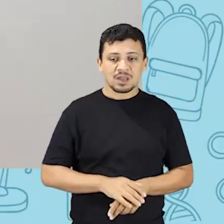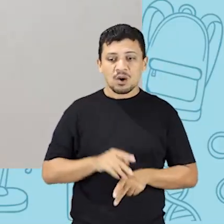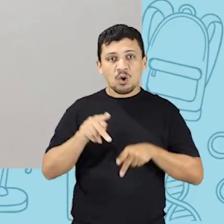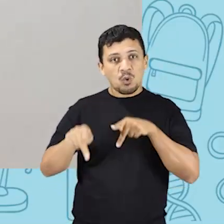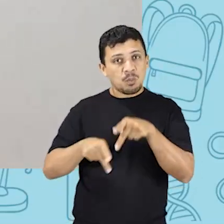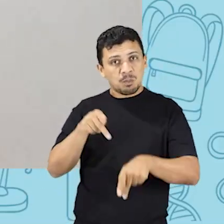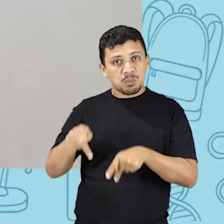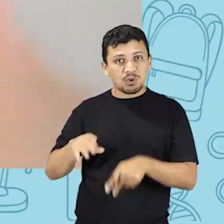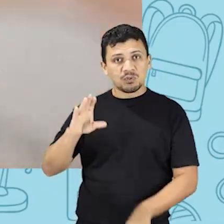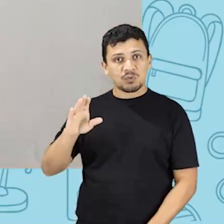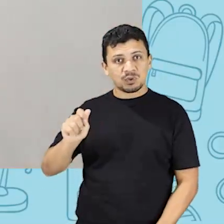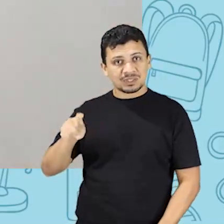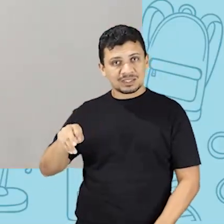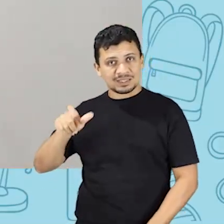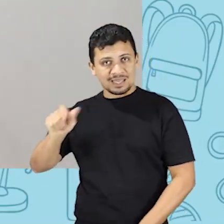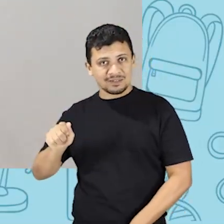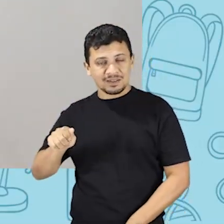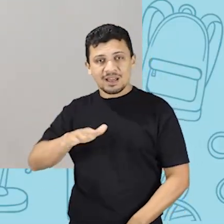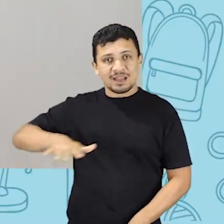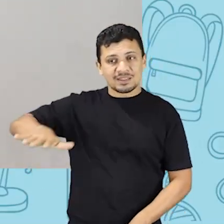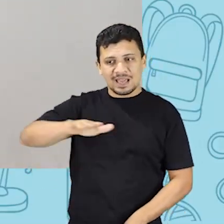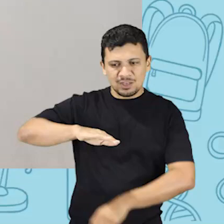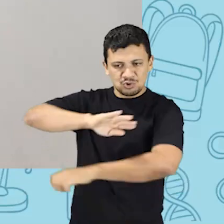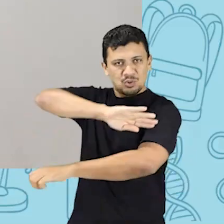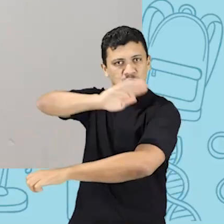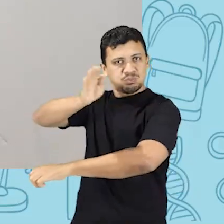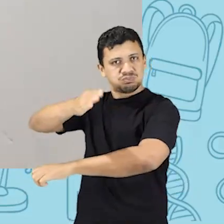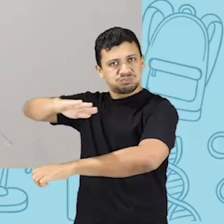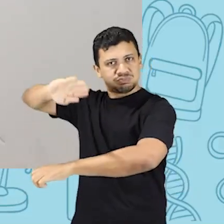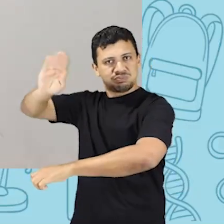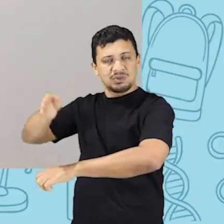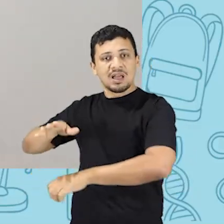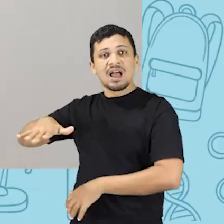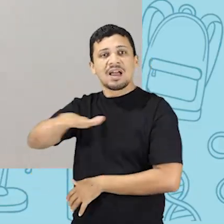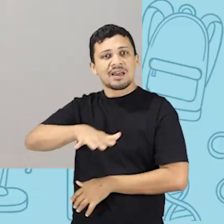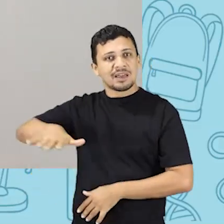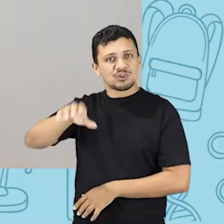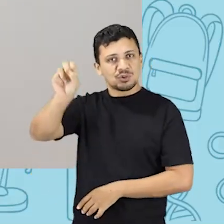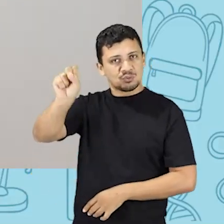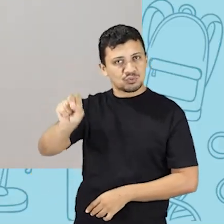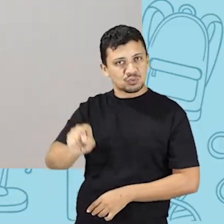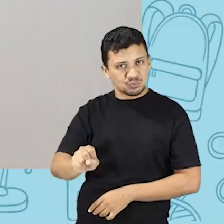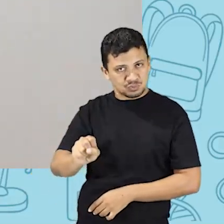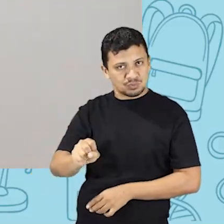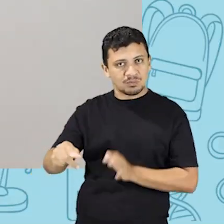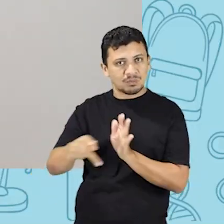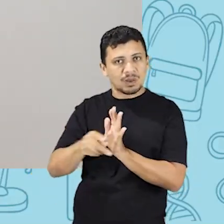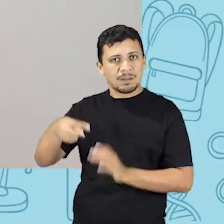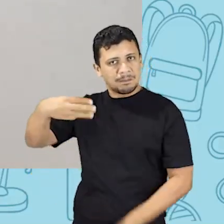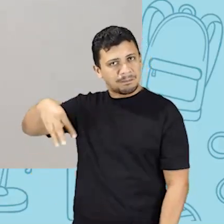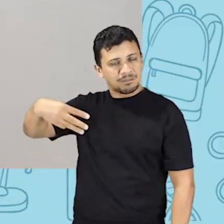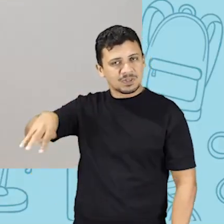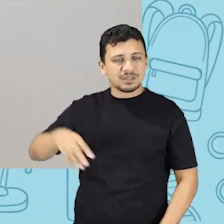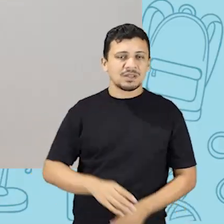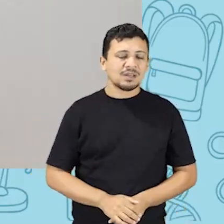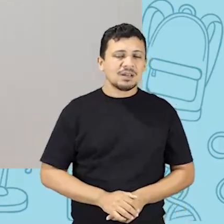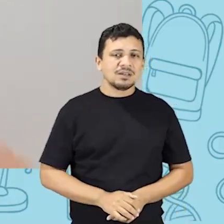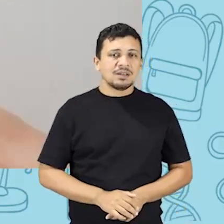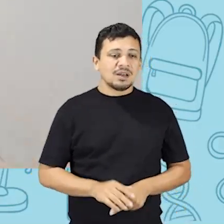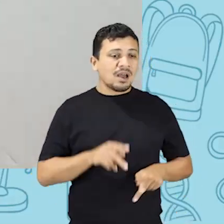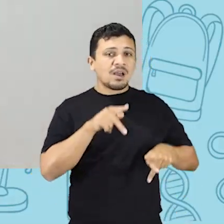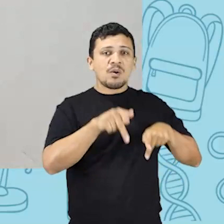povo Canela, ele vive na região do Cerrado, aqui do nosso estado, na região do Centro-Sul, né, que é no sertão maranhense. E o